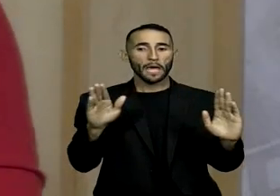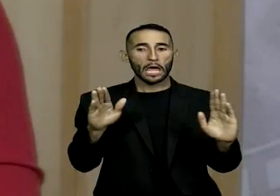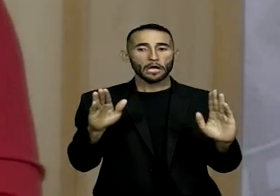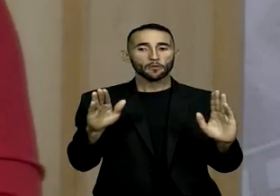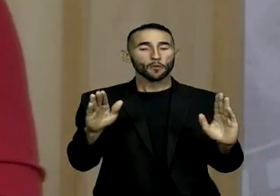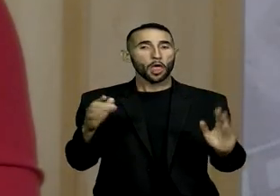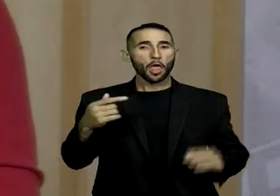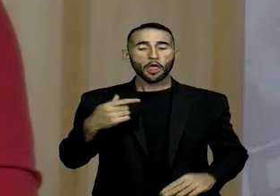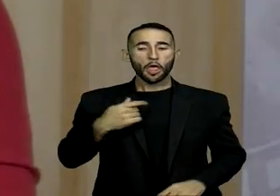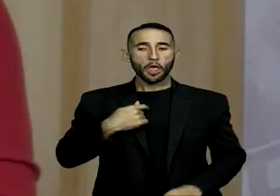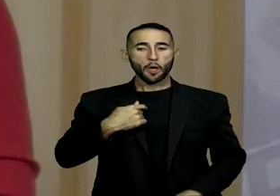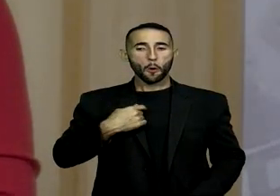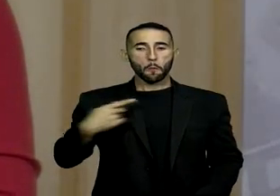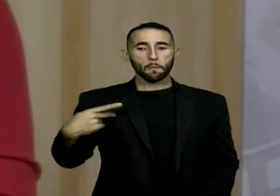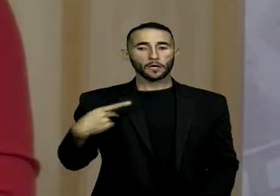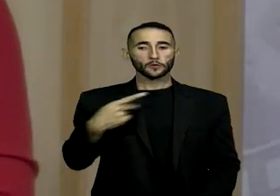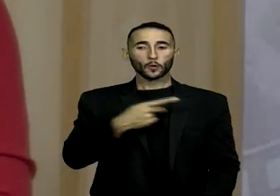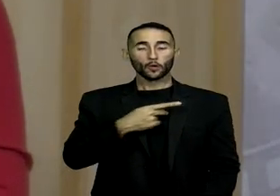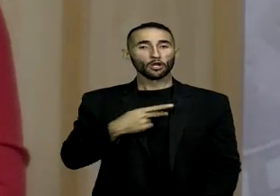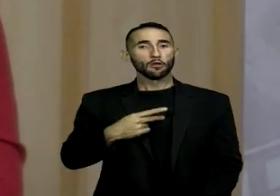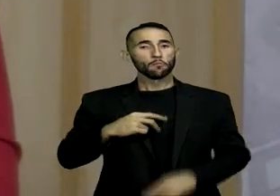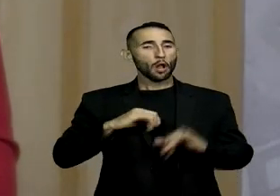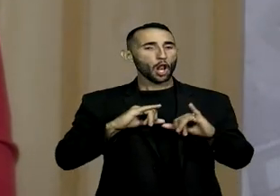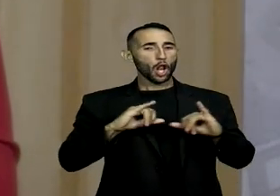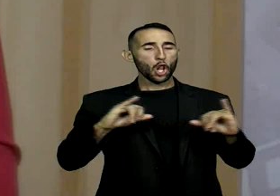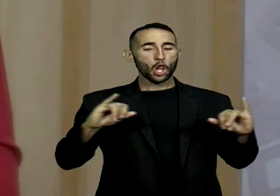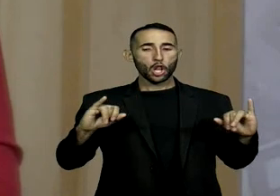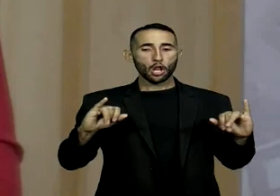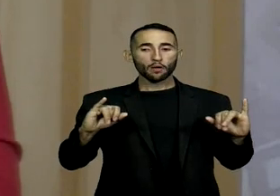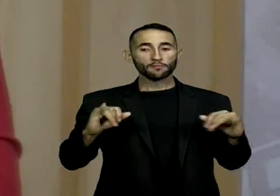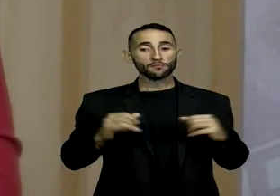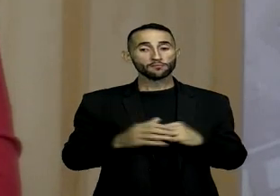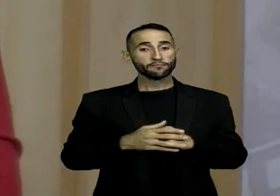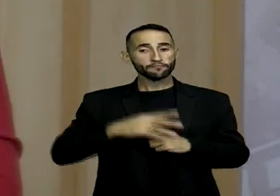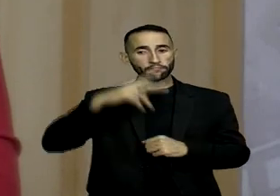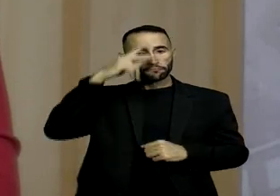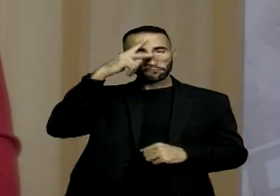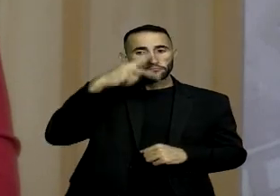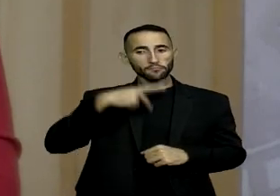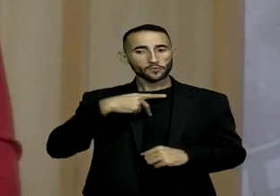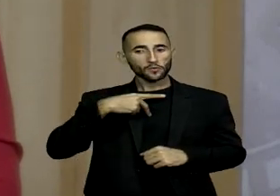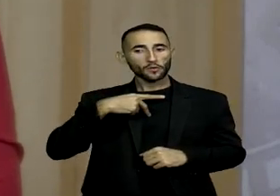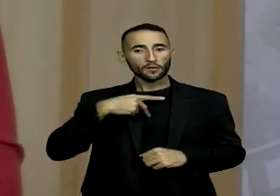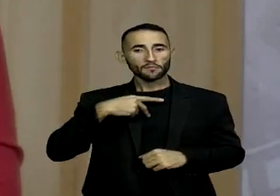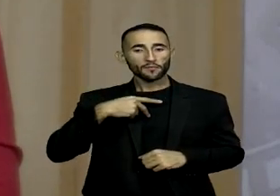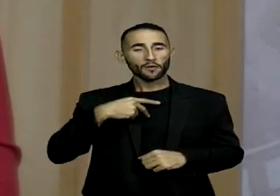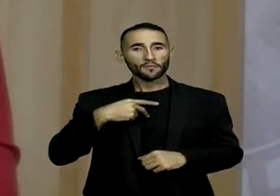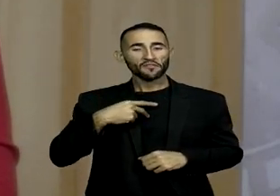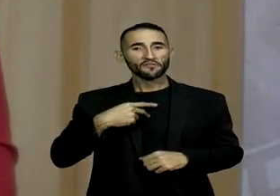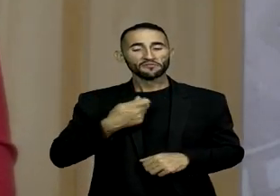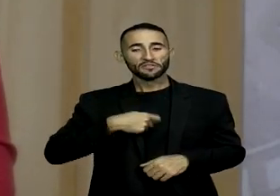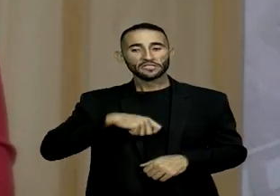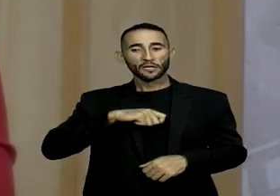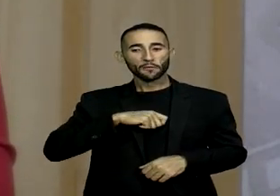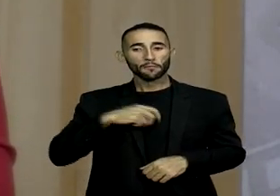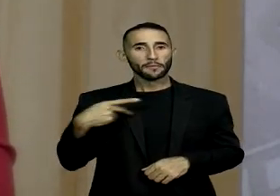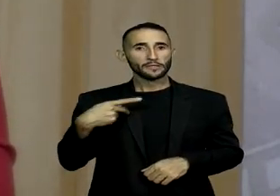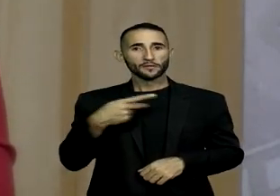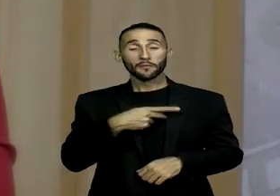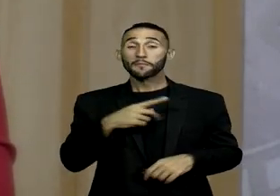título para ele. Eu sou o pastor, né? Eu sou o pastor. Ele mesmo se consagra pastor, né? Mas que ele seja